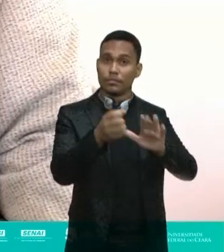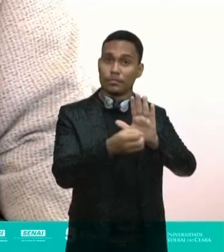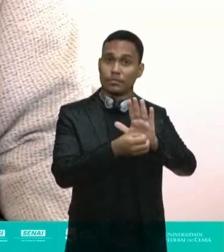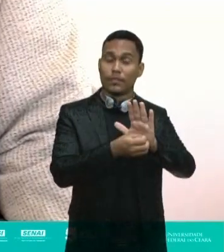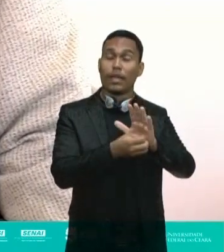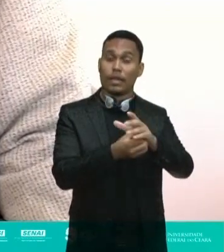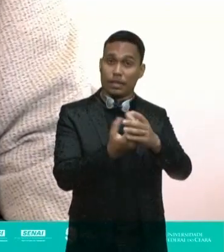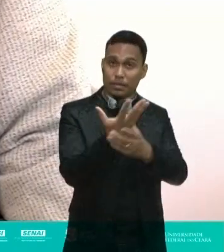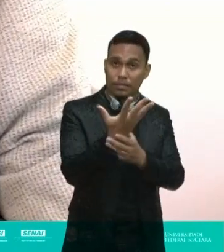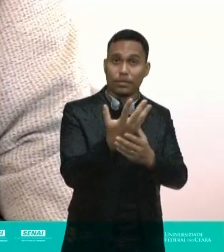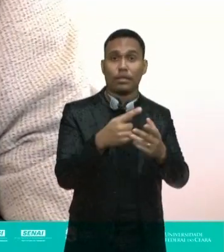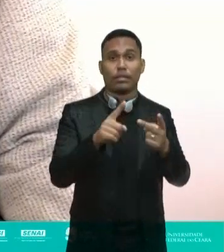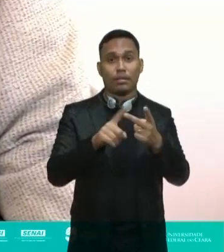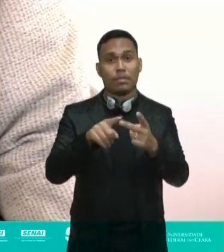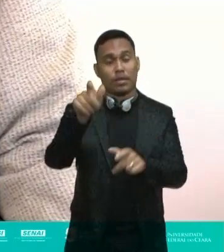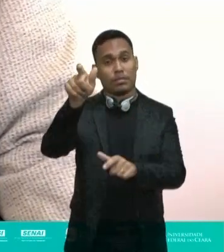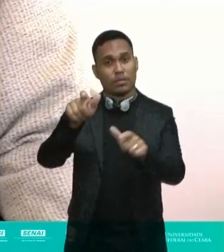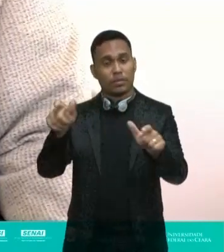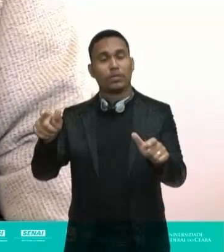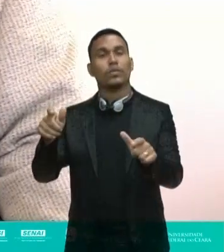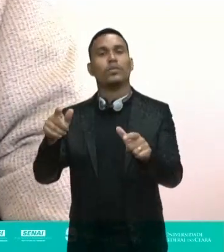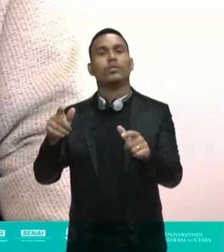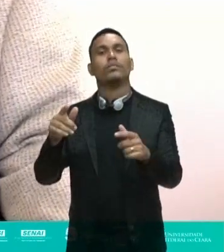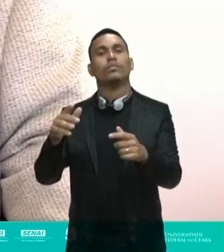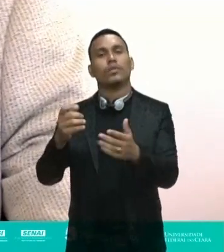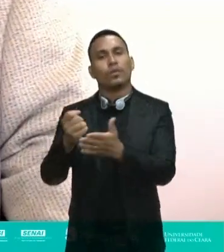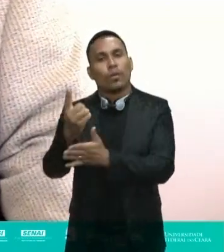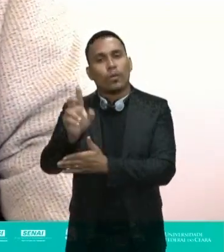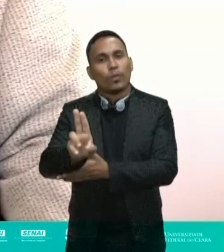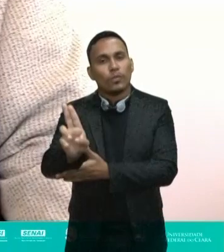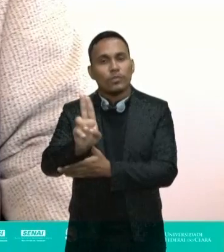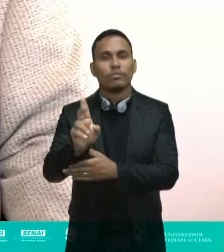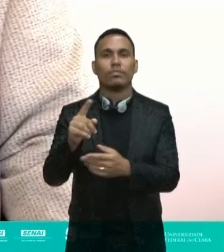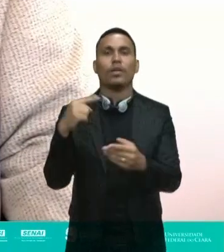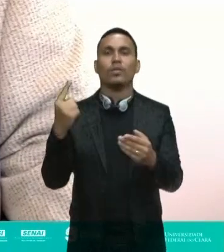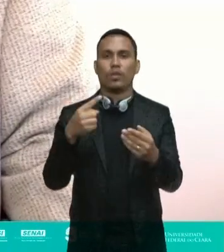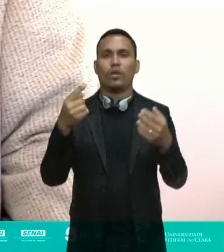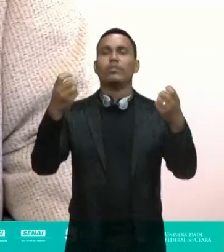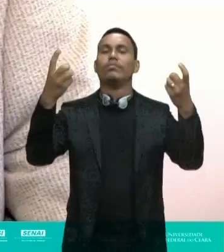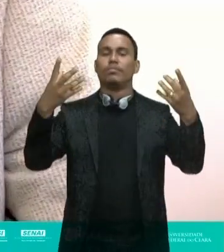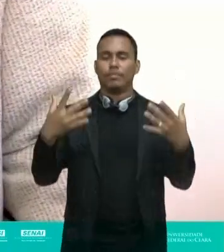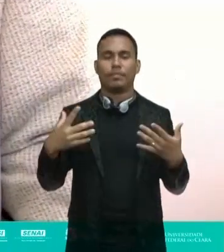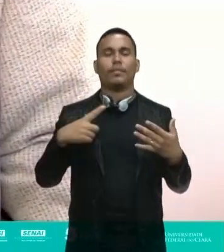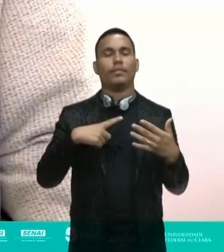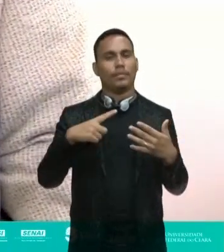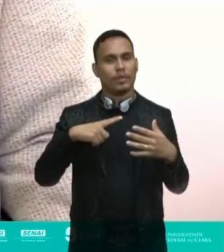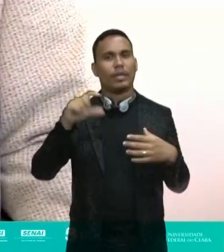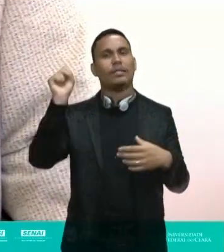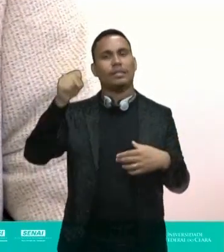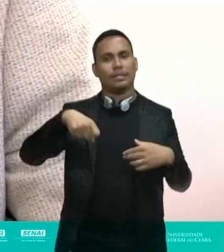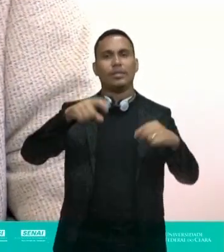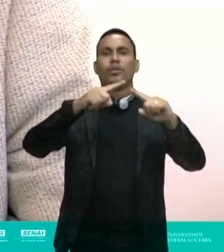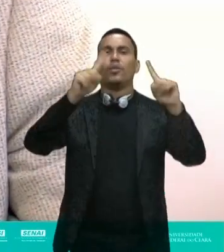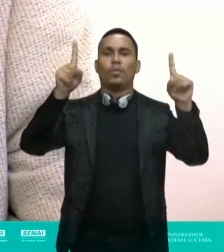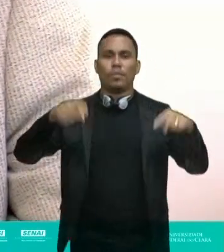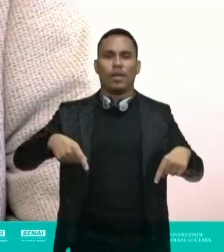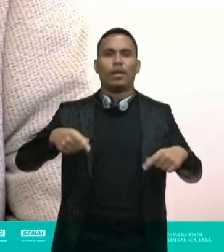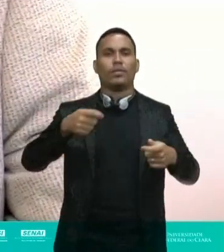temos mecanismos de apoio no âmbito do Plano de Recuperação e Resiliência, o plano